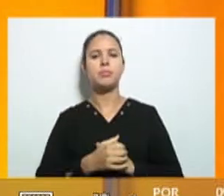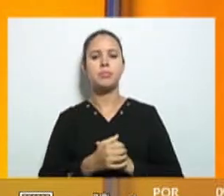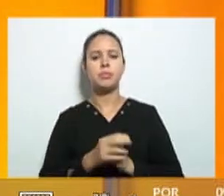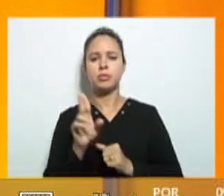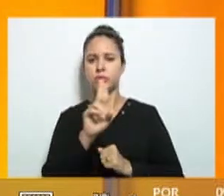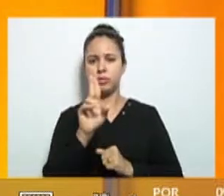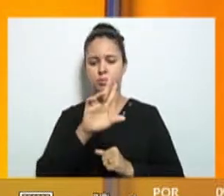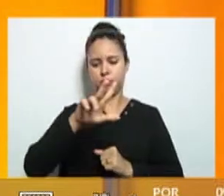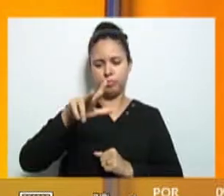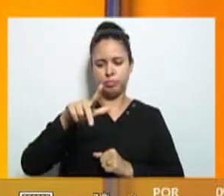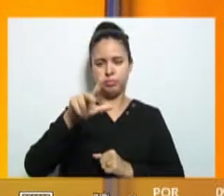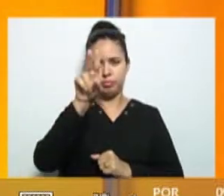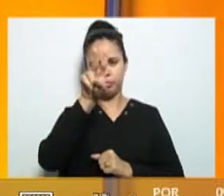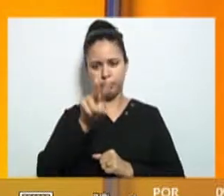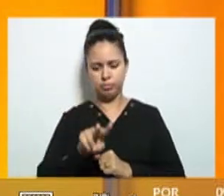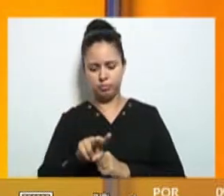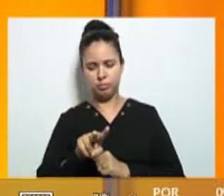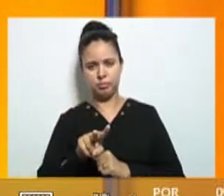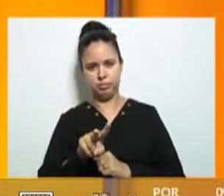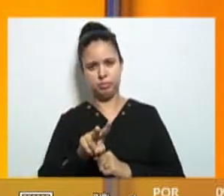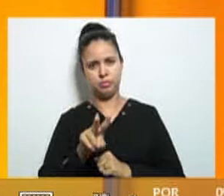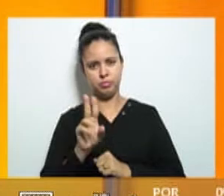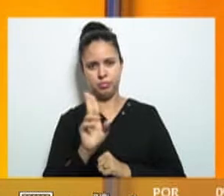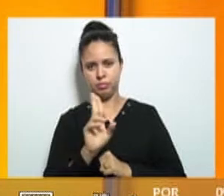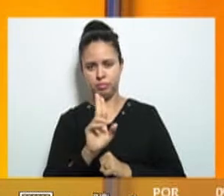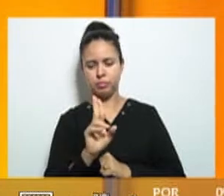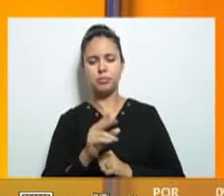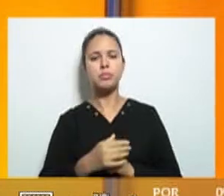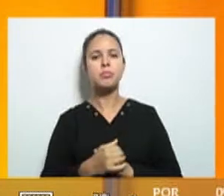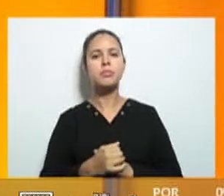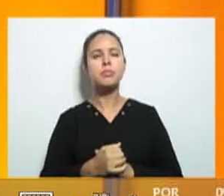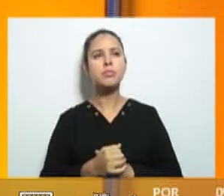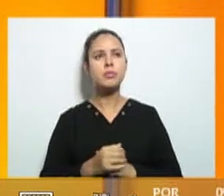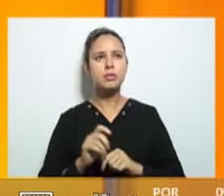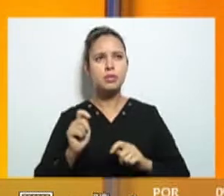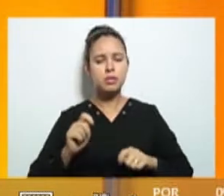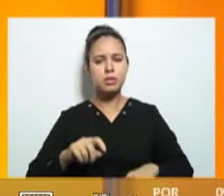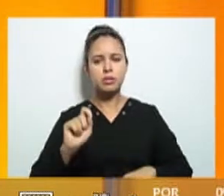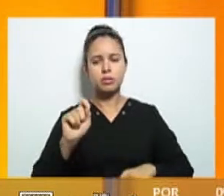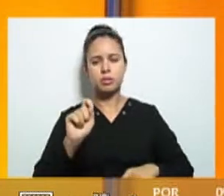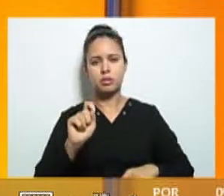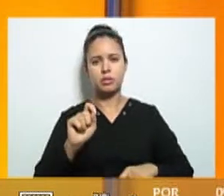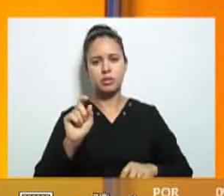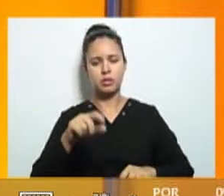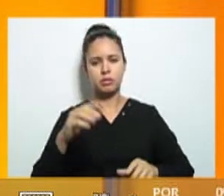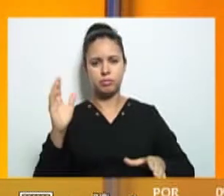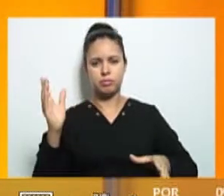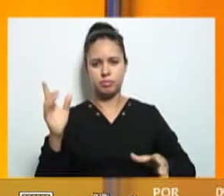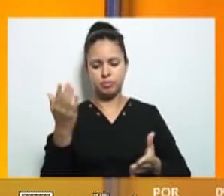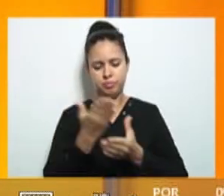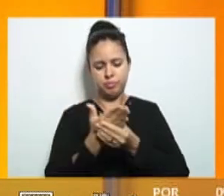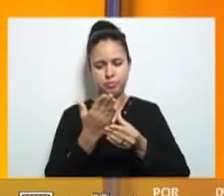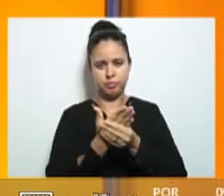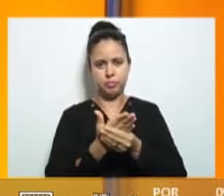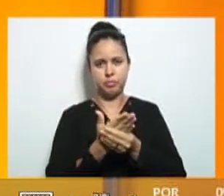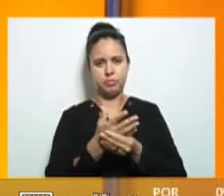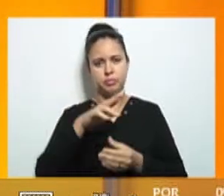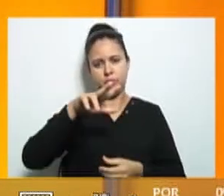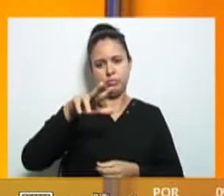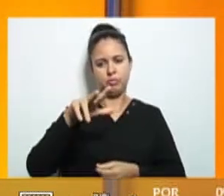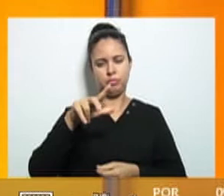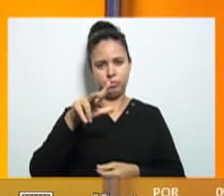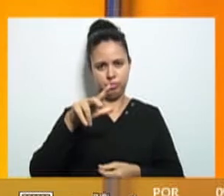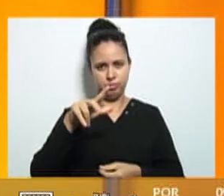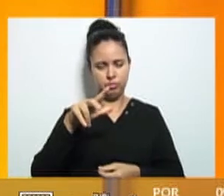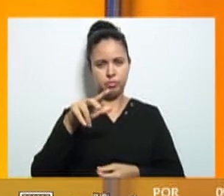Renomear, botão direito, renomear. Tá? O que que eu posso fazer com essa pasta aqui, ó? Existe um negócio que a gente chama compactação de arquivos. Você vem botão direito aqui,